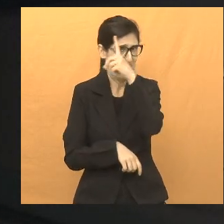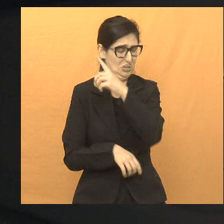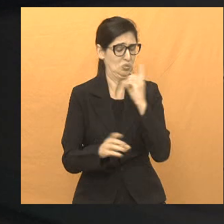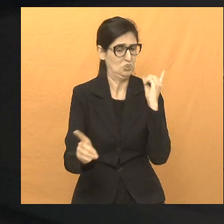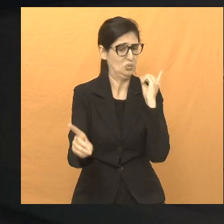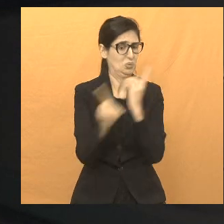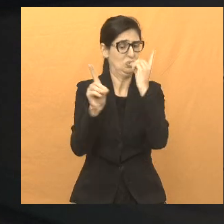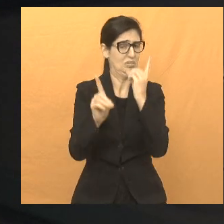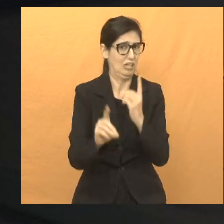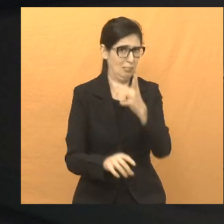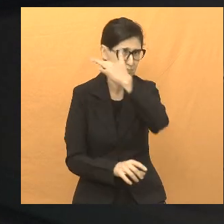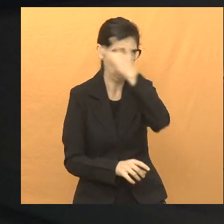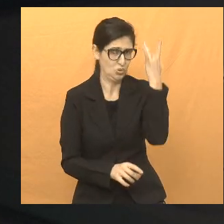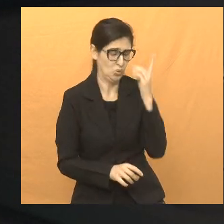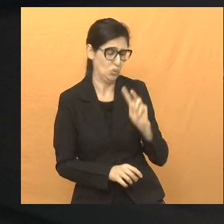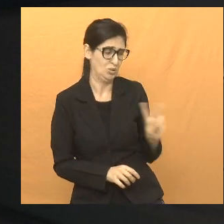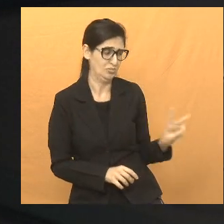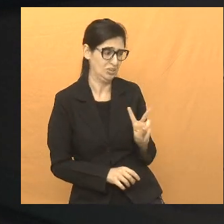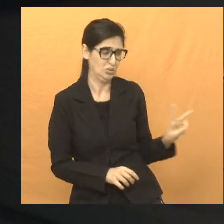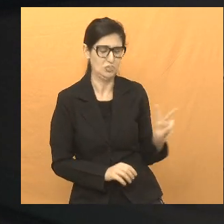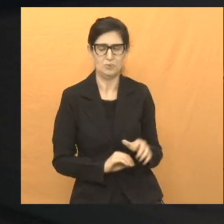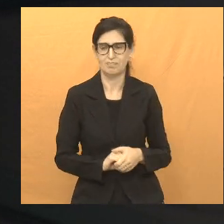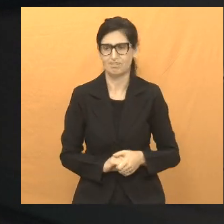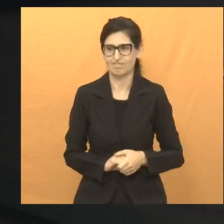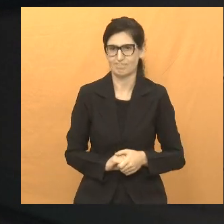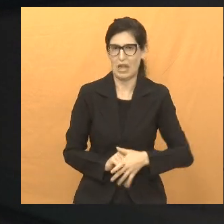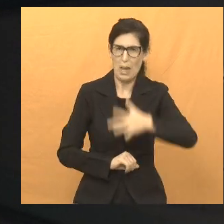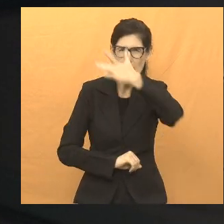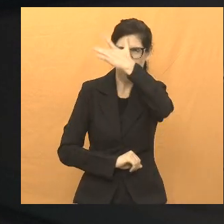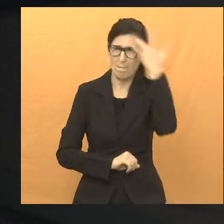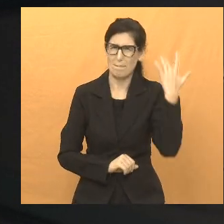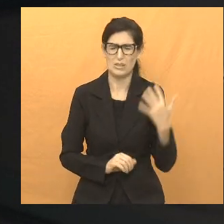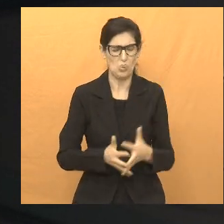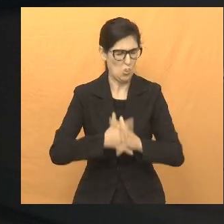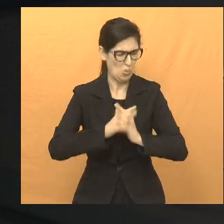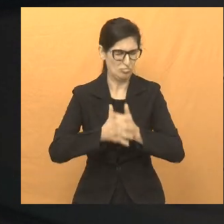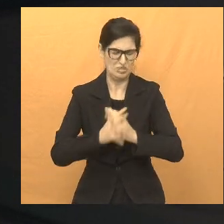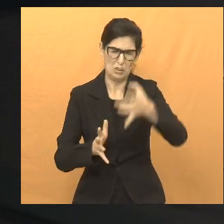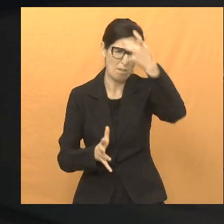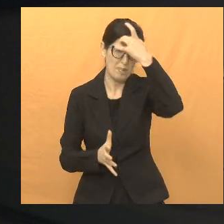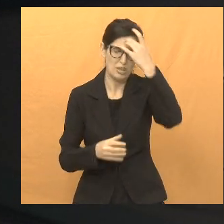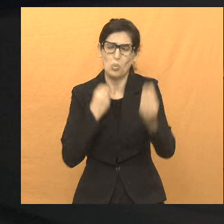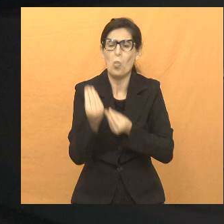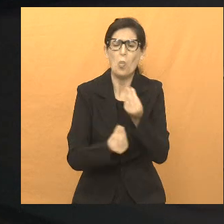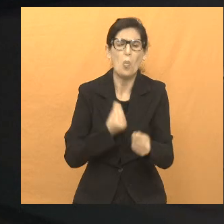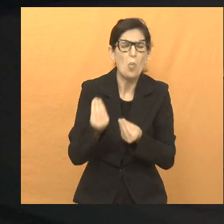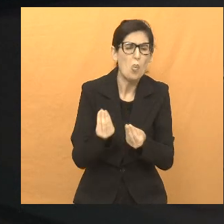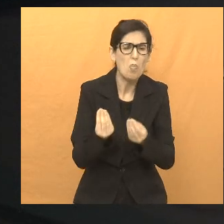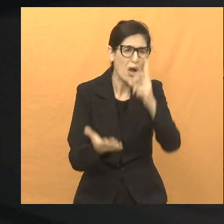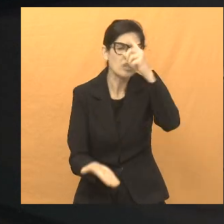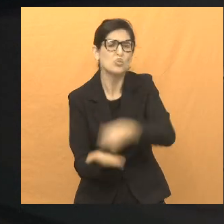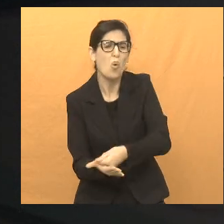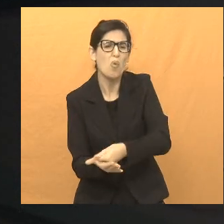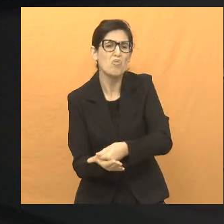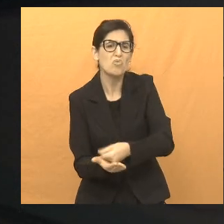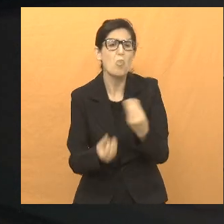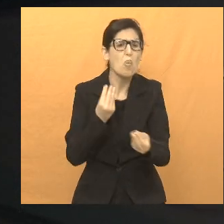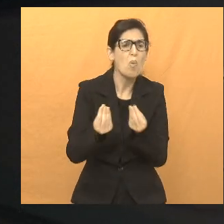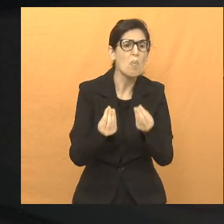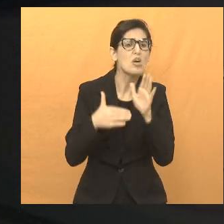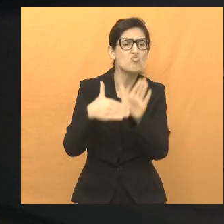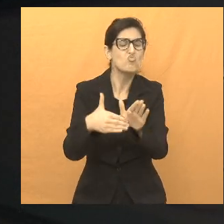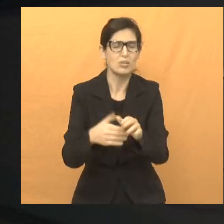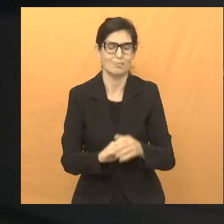a população fica meio que, vamos dizer assim, até perdida em saber para onde, que caminho que ela vai. Porque quando a gente fala de saúde,